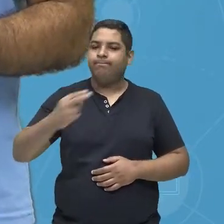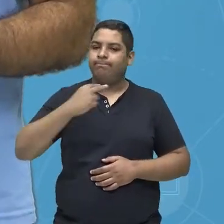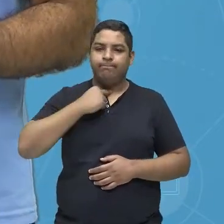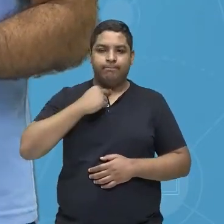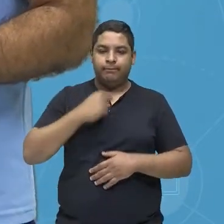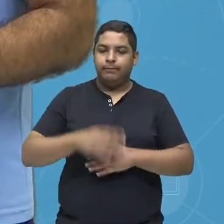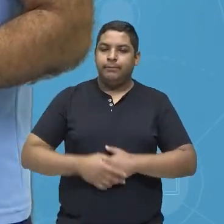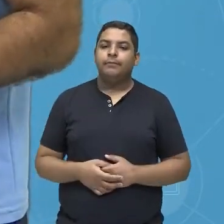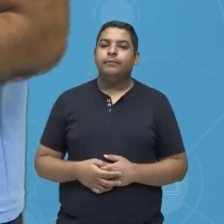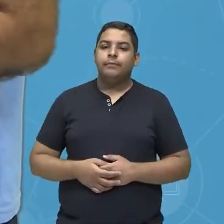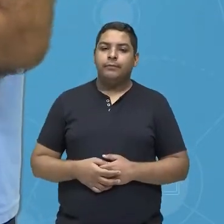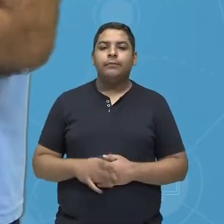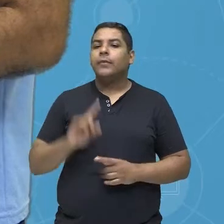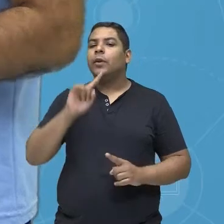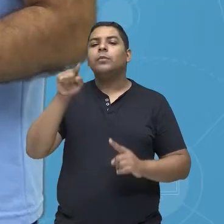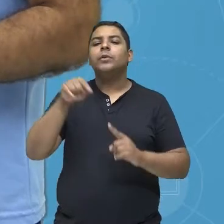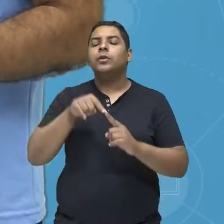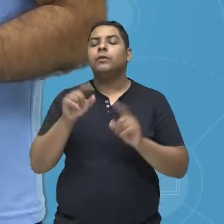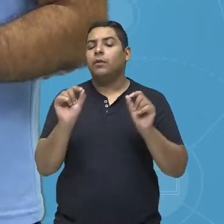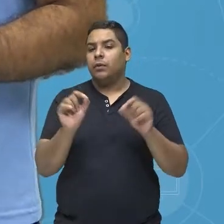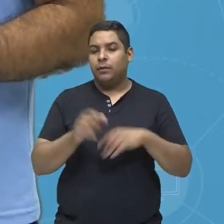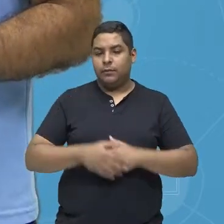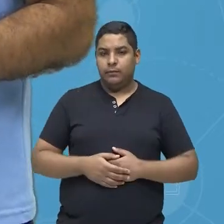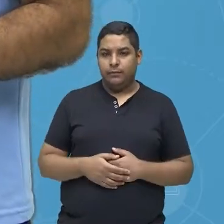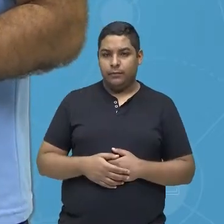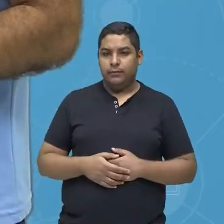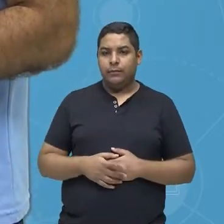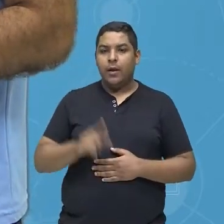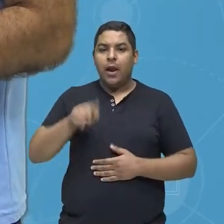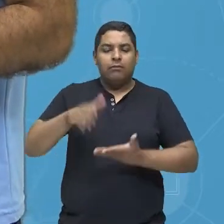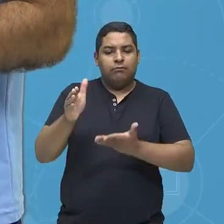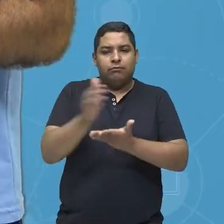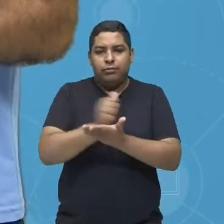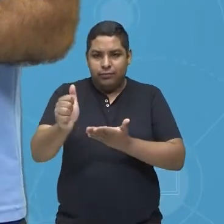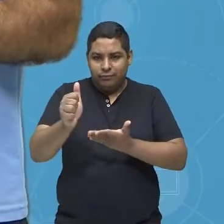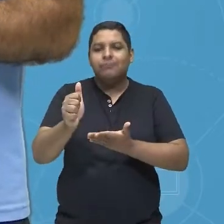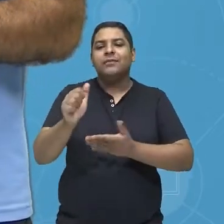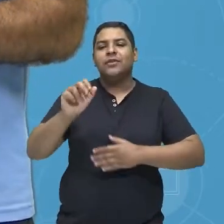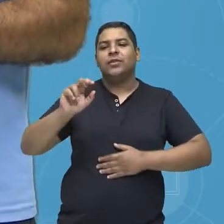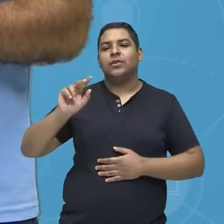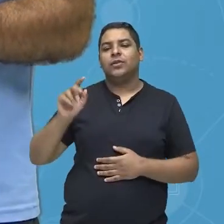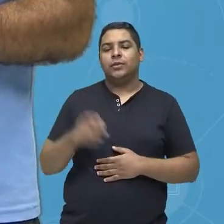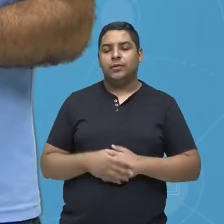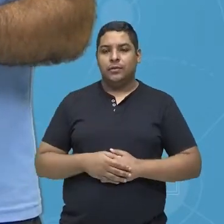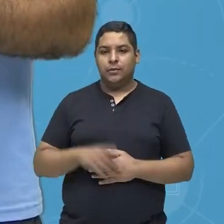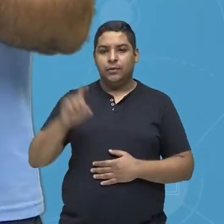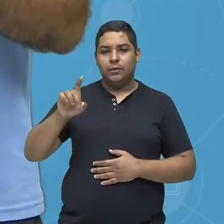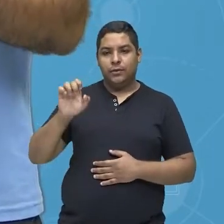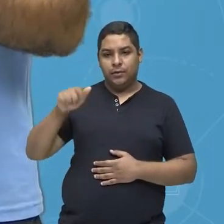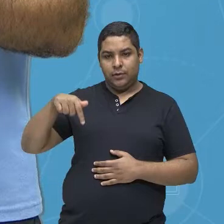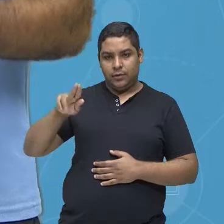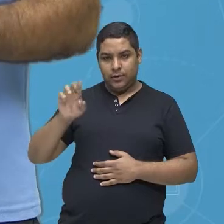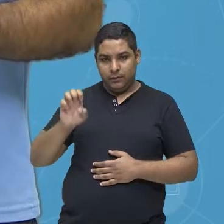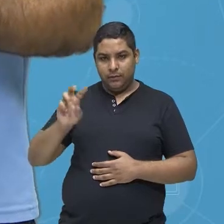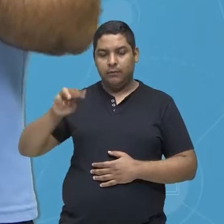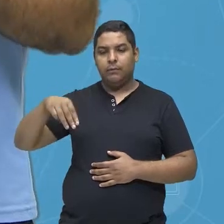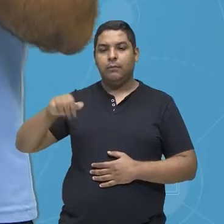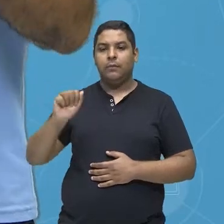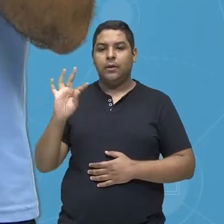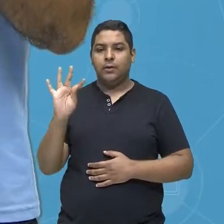xadrez é justamente fazer o checkmate no rei do adversário. Então, no momento em que